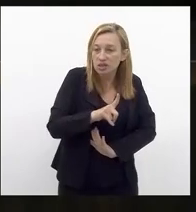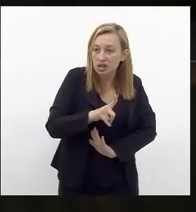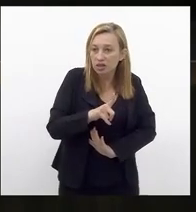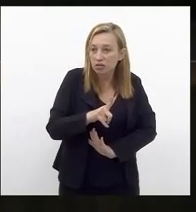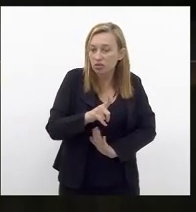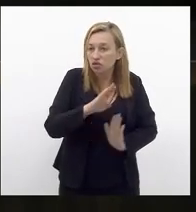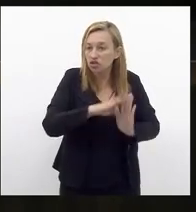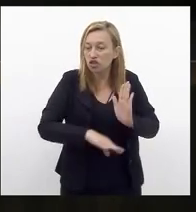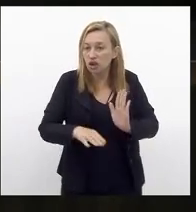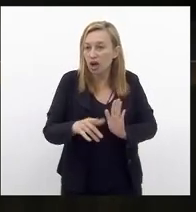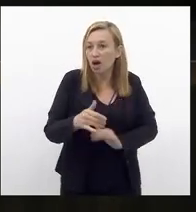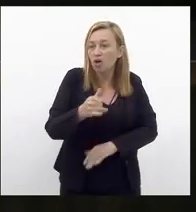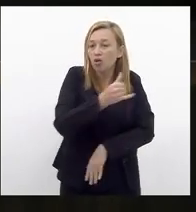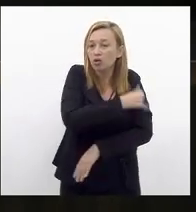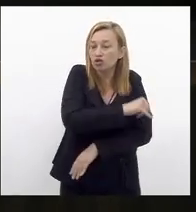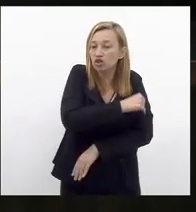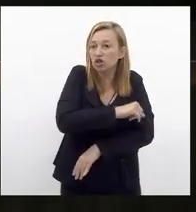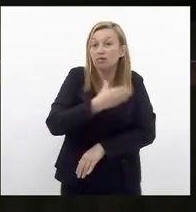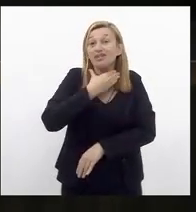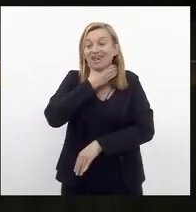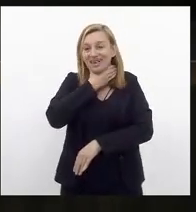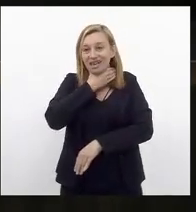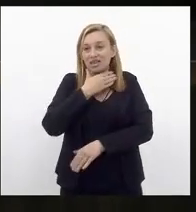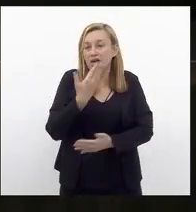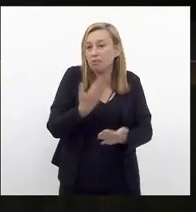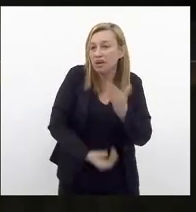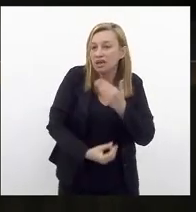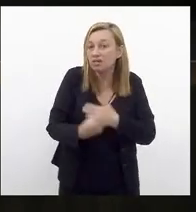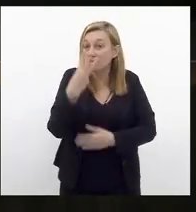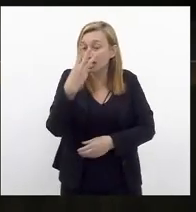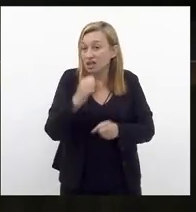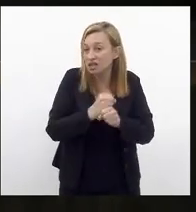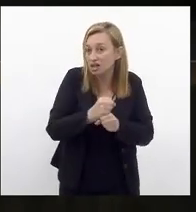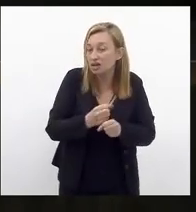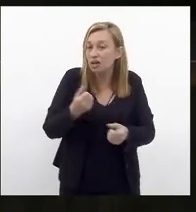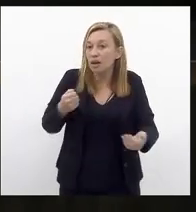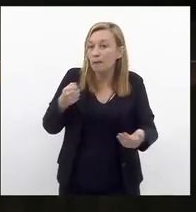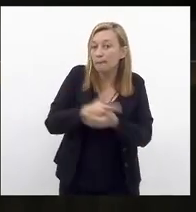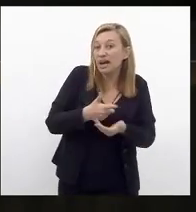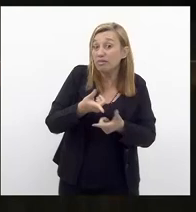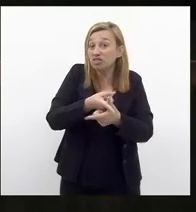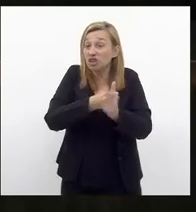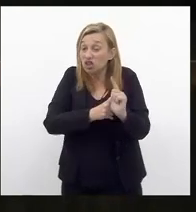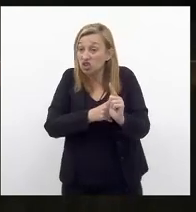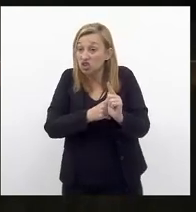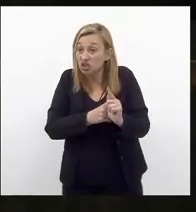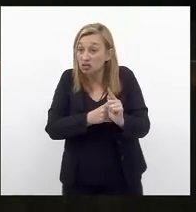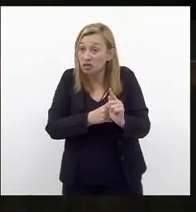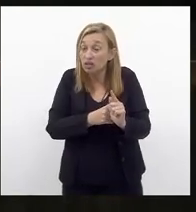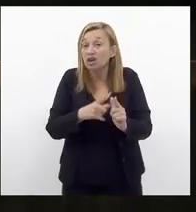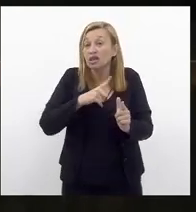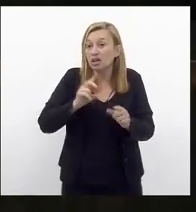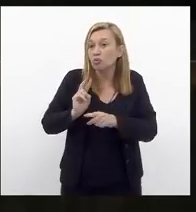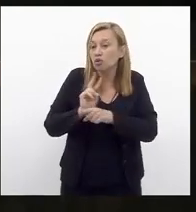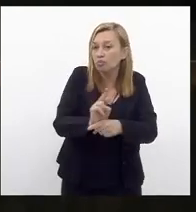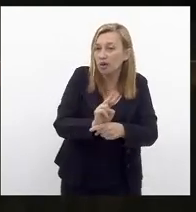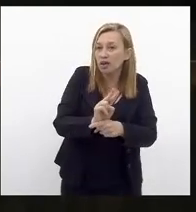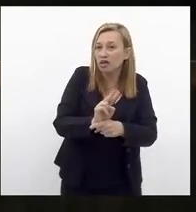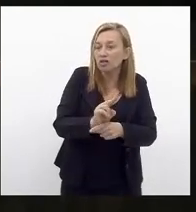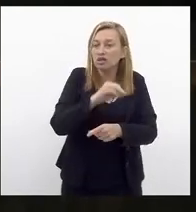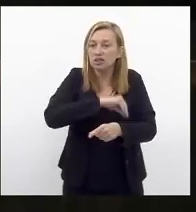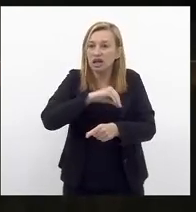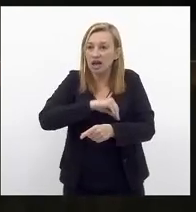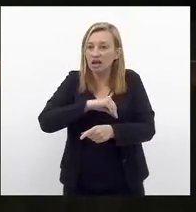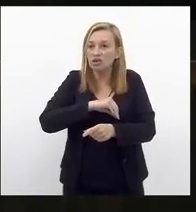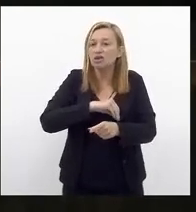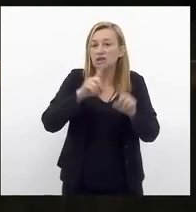tirar o Rio de Janeiro naquele momento do buraco suspendendo por três anos pagamento das dívidas e obtendo um empréstimo para colocar